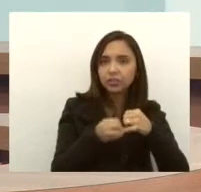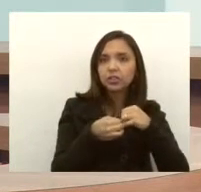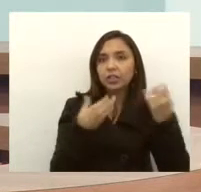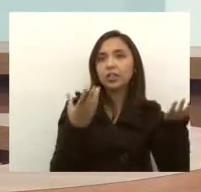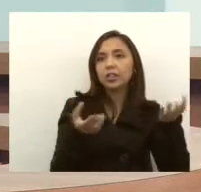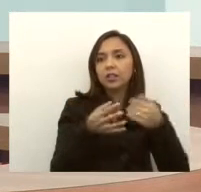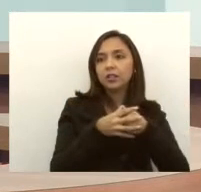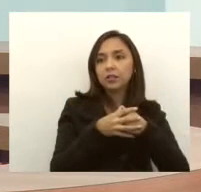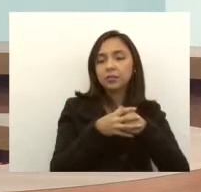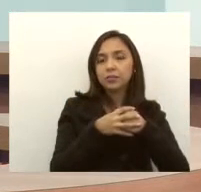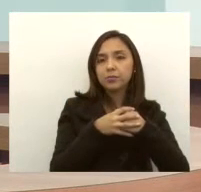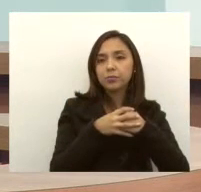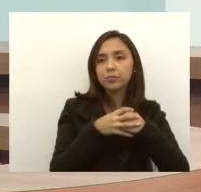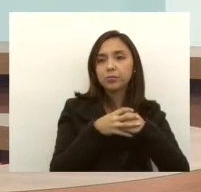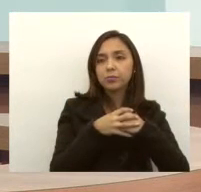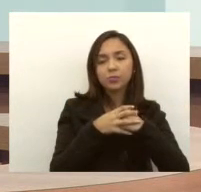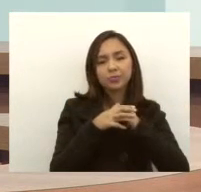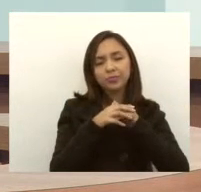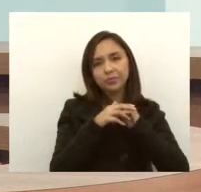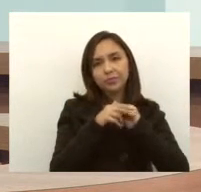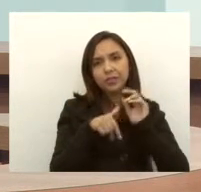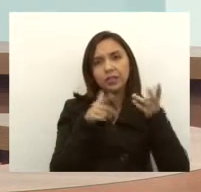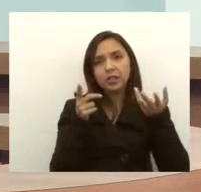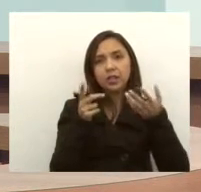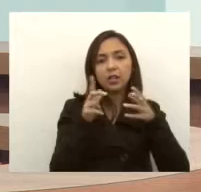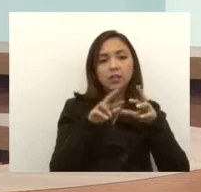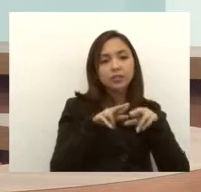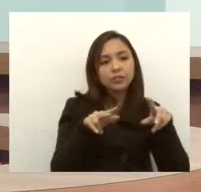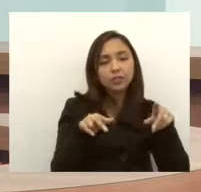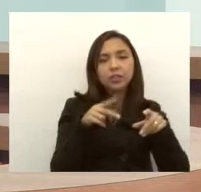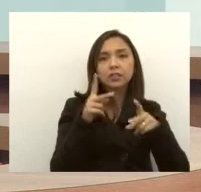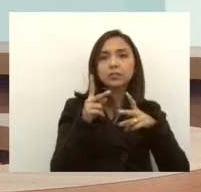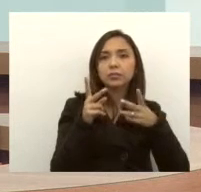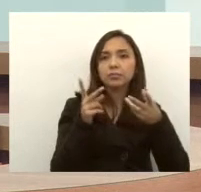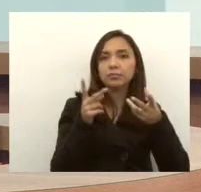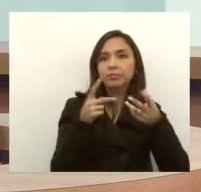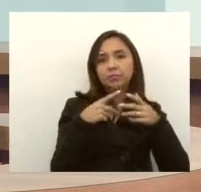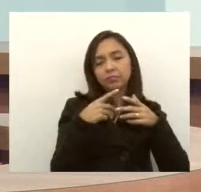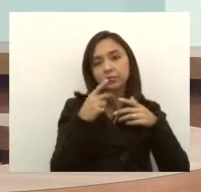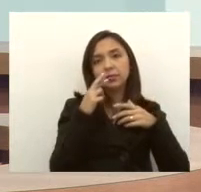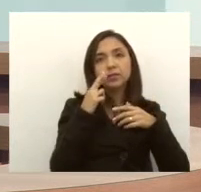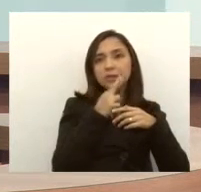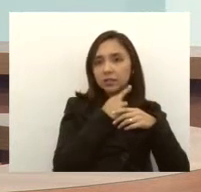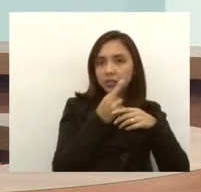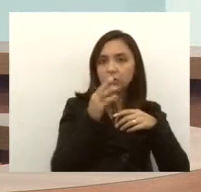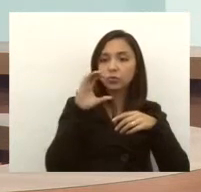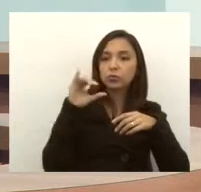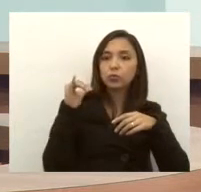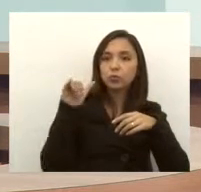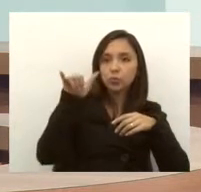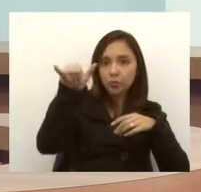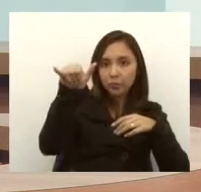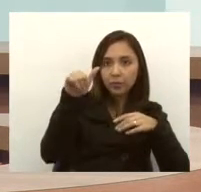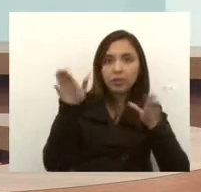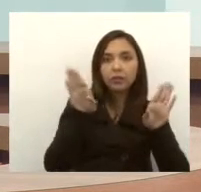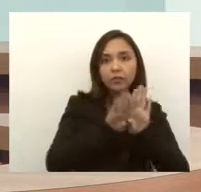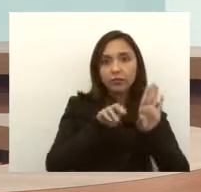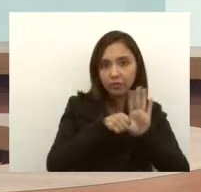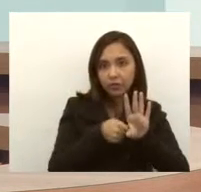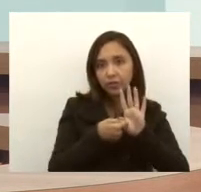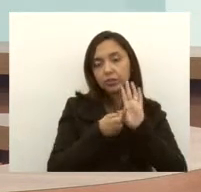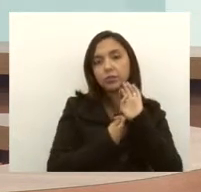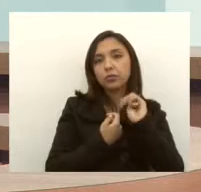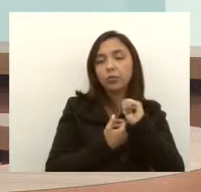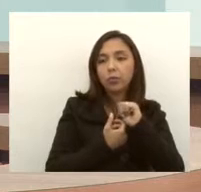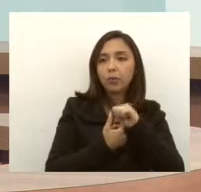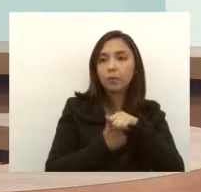um que vai para um restaurante popular. O restaurante de Cumbica fechou popular, vereador